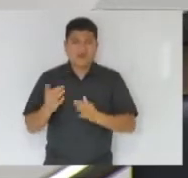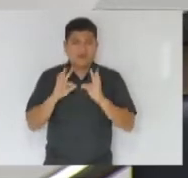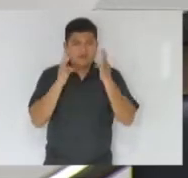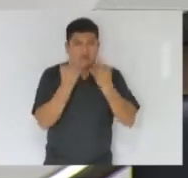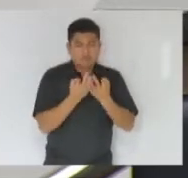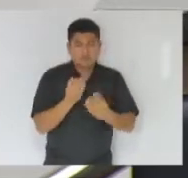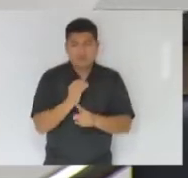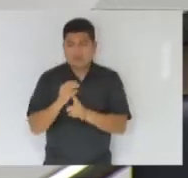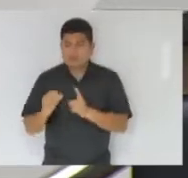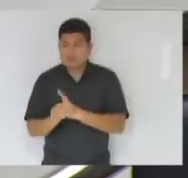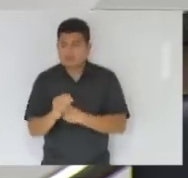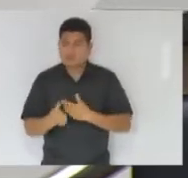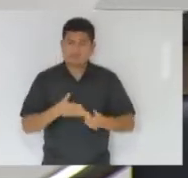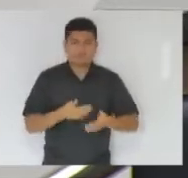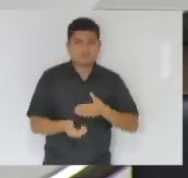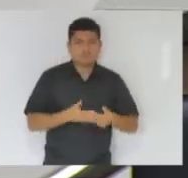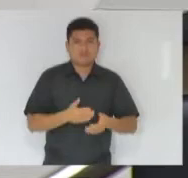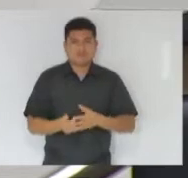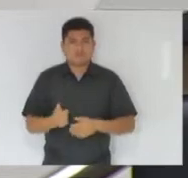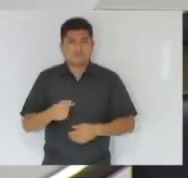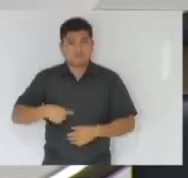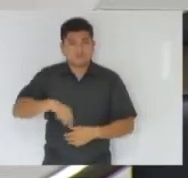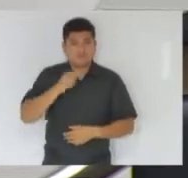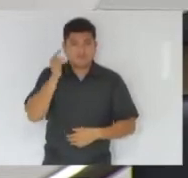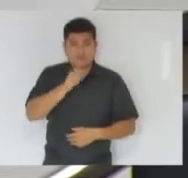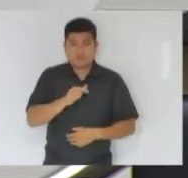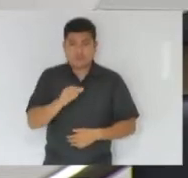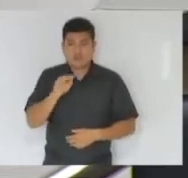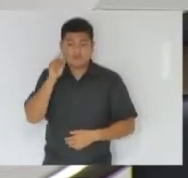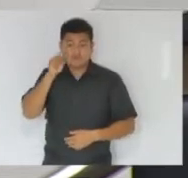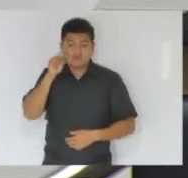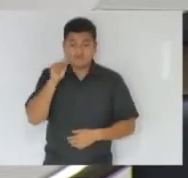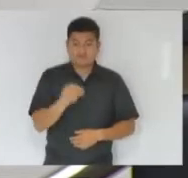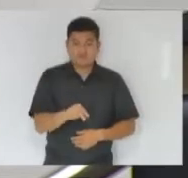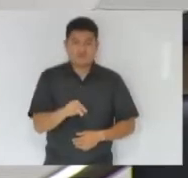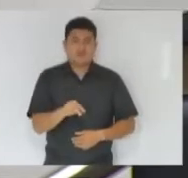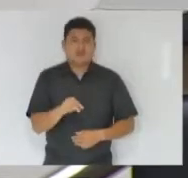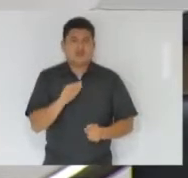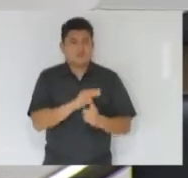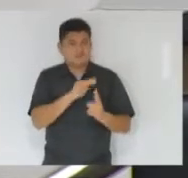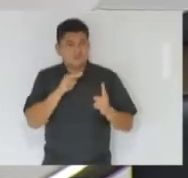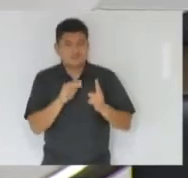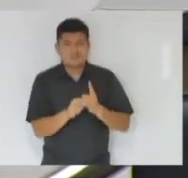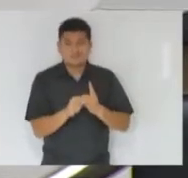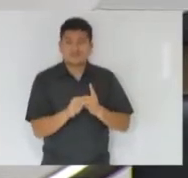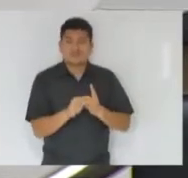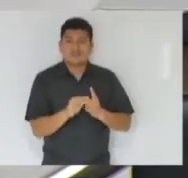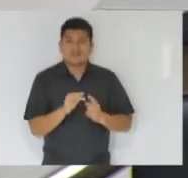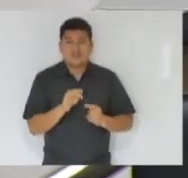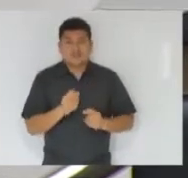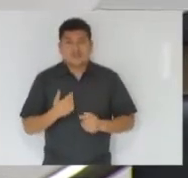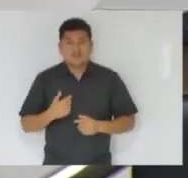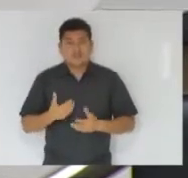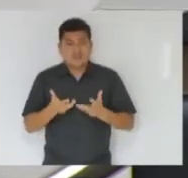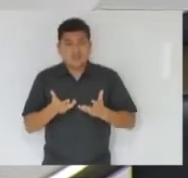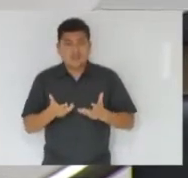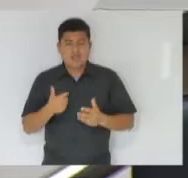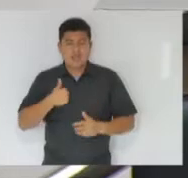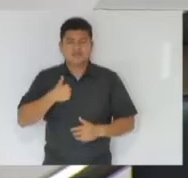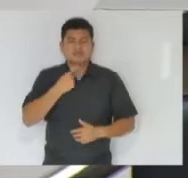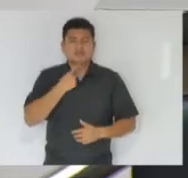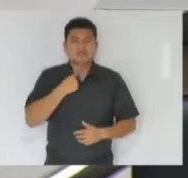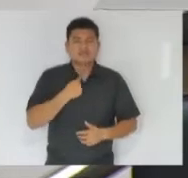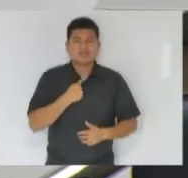comunidade. E aí a gente consegue mudar e observar de longe como nós queremos essa sociedade. E lá